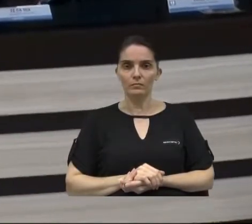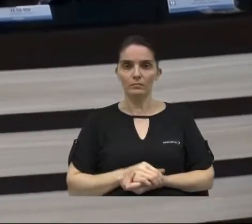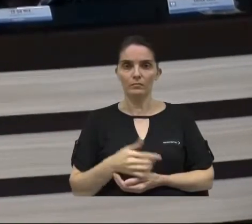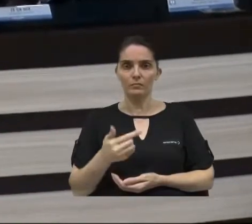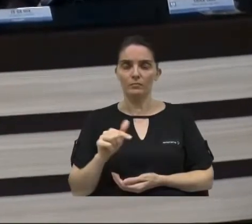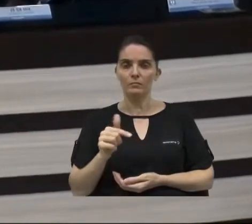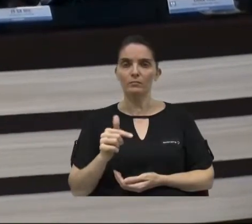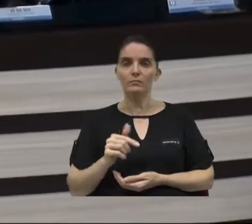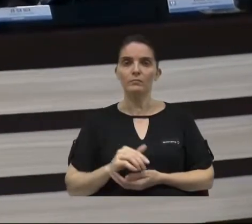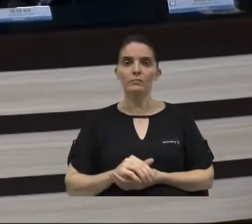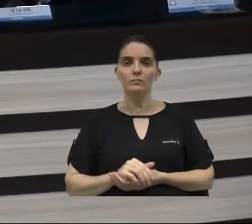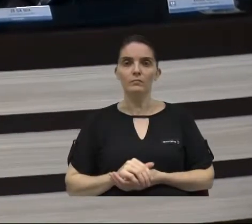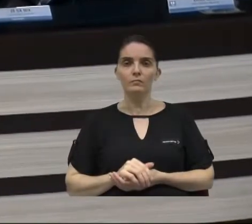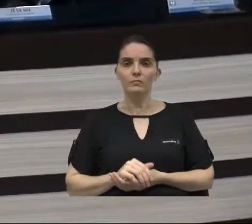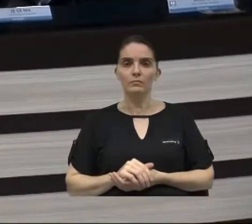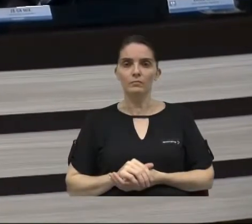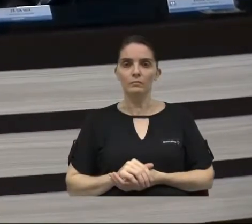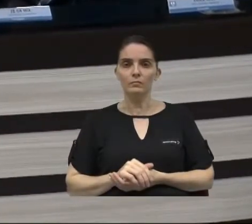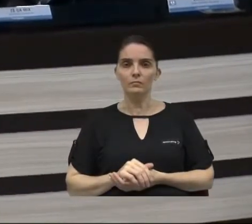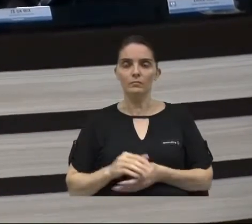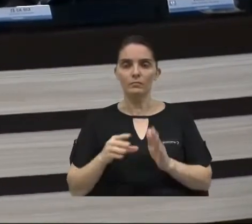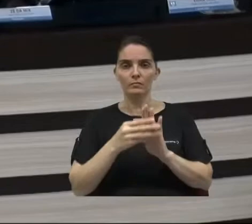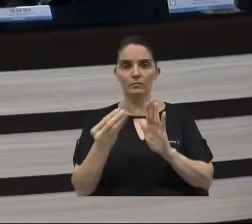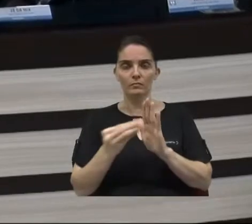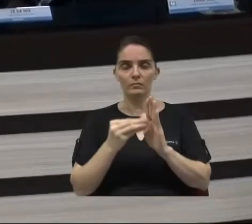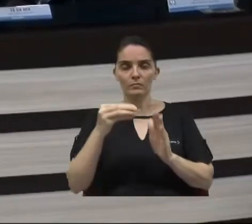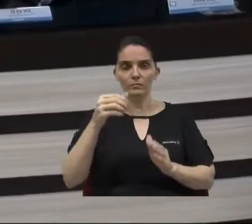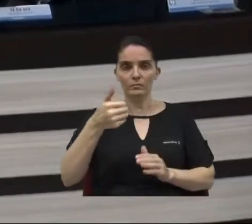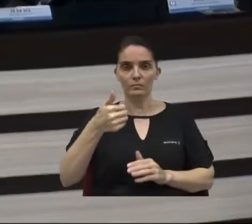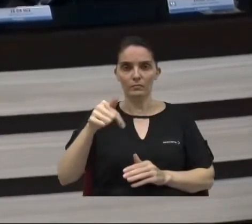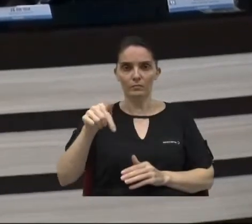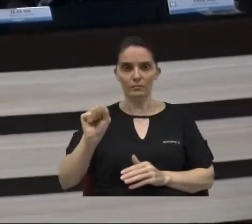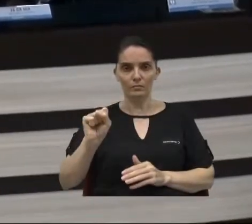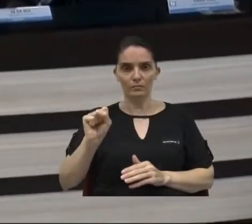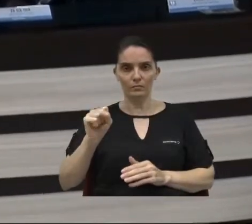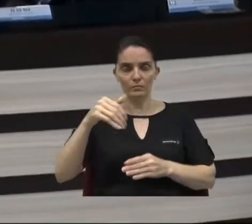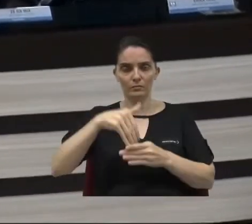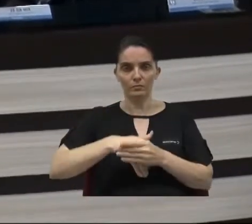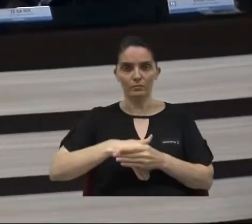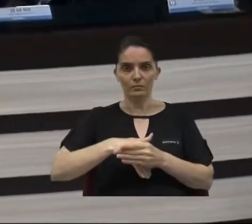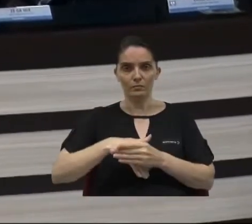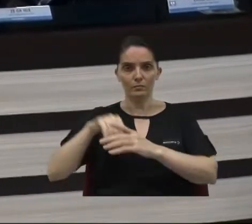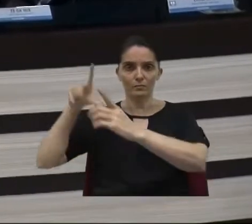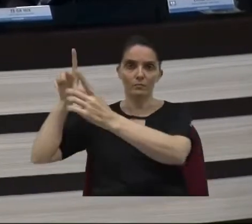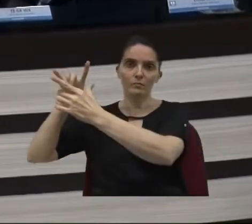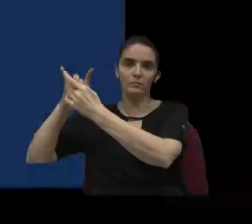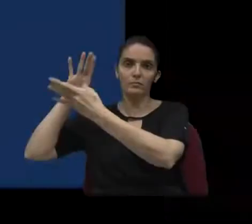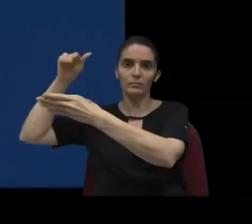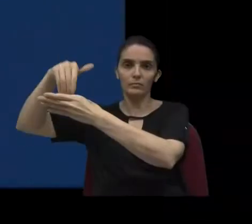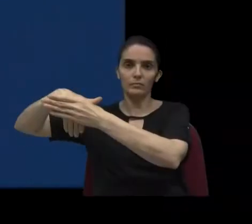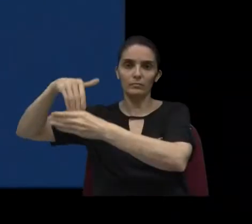Não havendo a emenda 178, ela vai à votação e o painel está aberto.